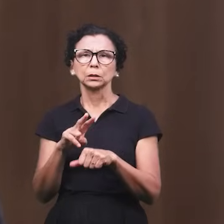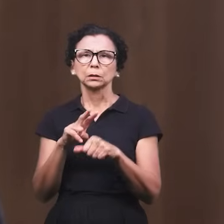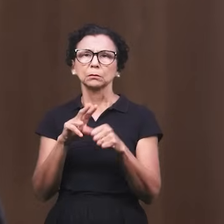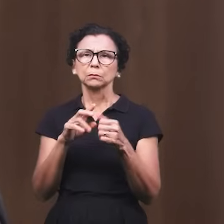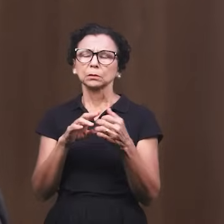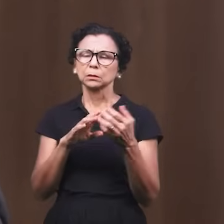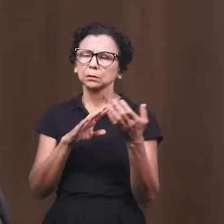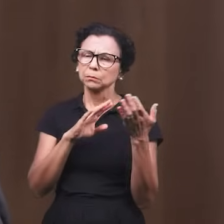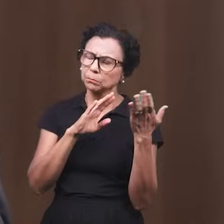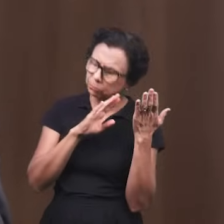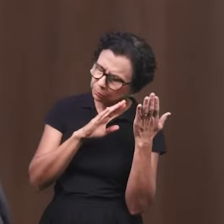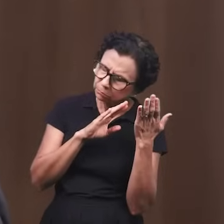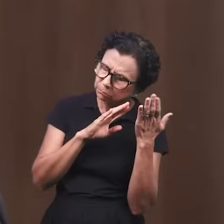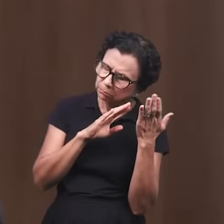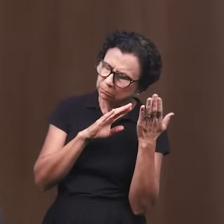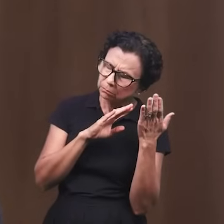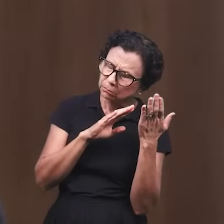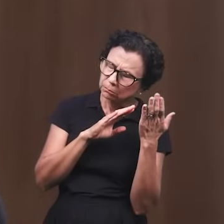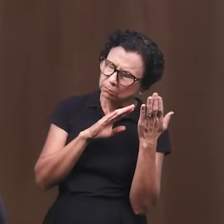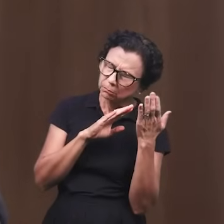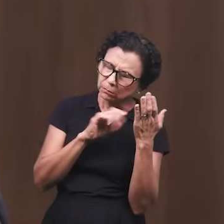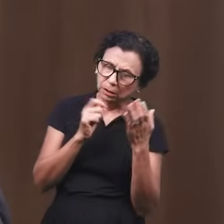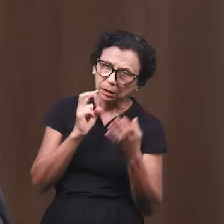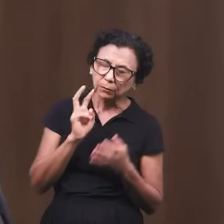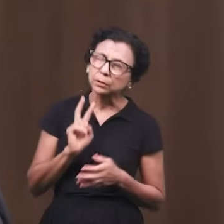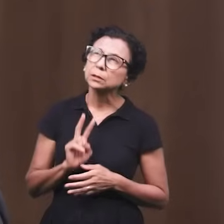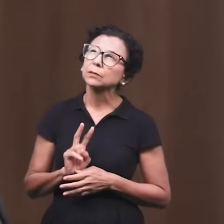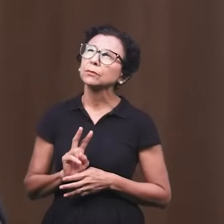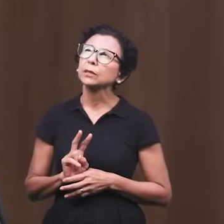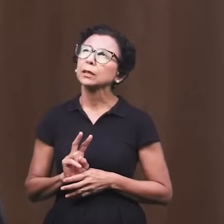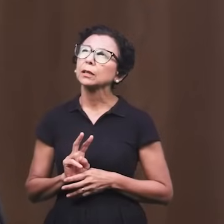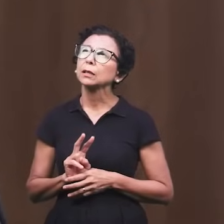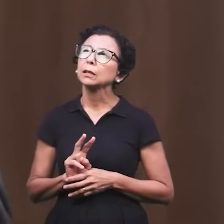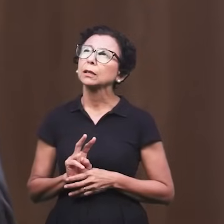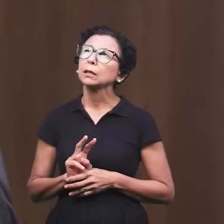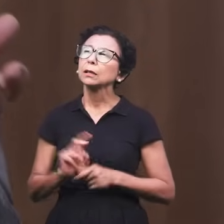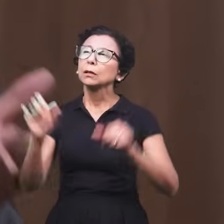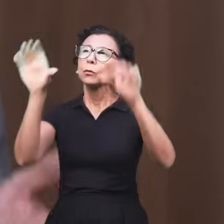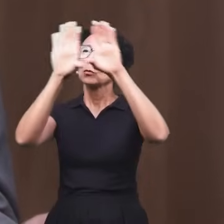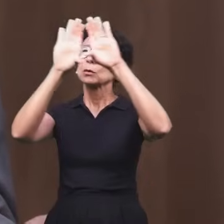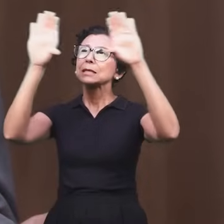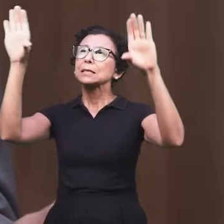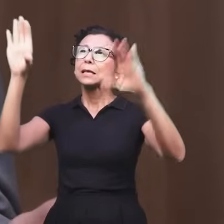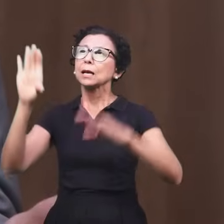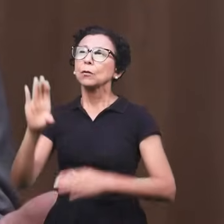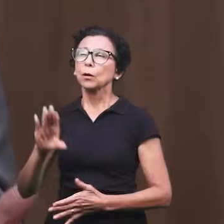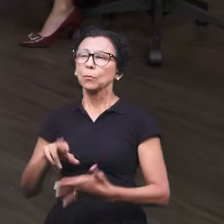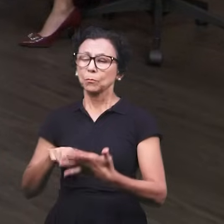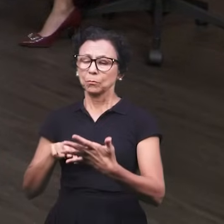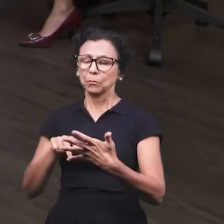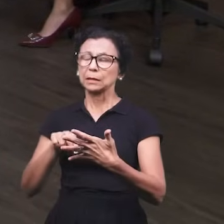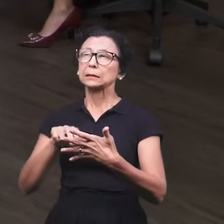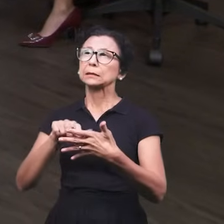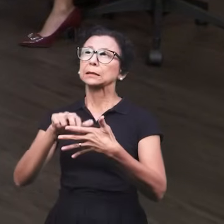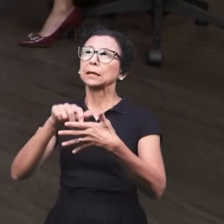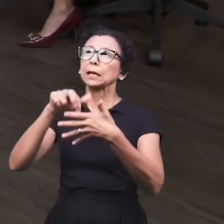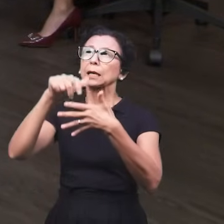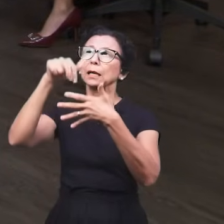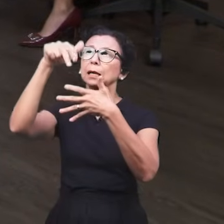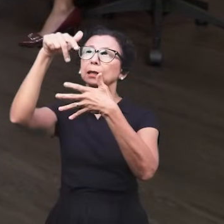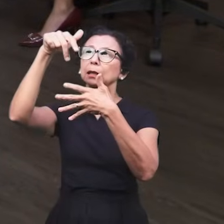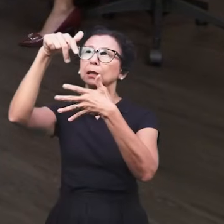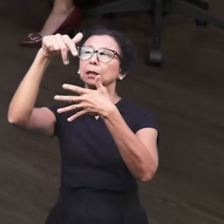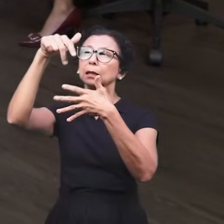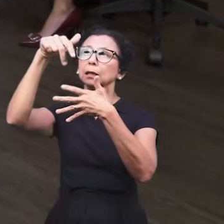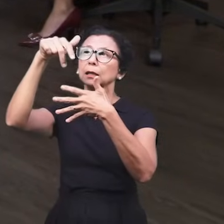cabeça na rocha, você vê uma escada que liga ao céu e os anjos subindo e descendo por ela. É isso aí, é o nosso chamado. Você quer uma mente firme no